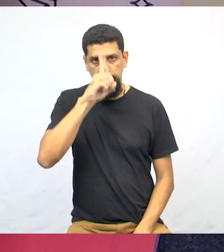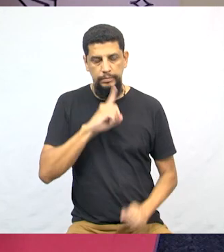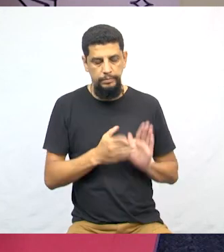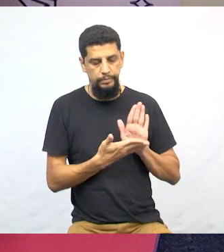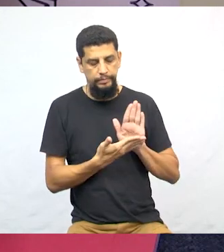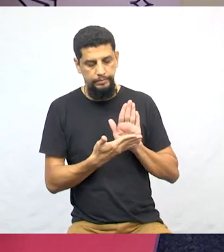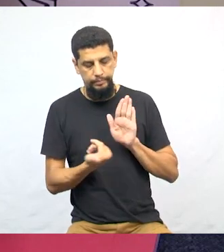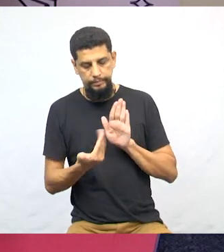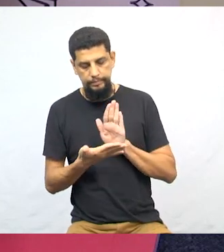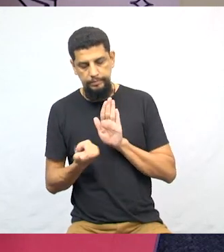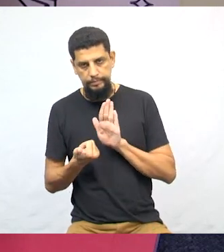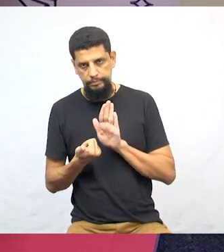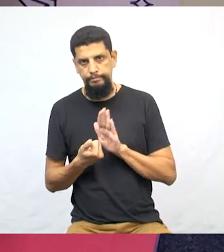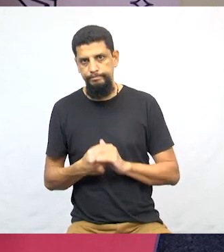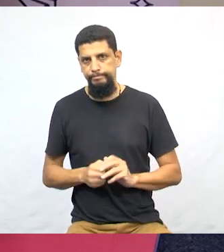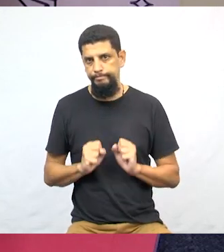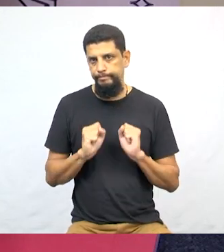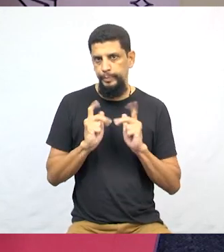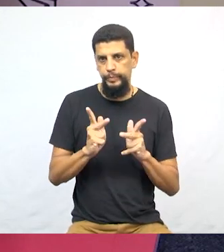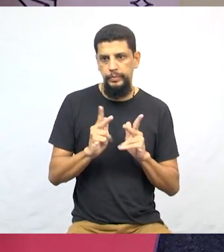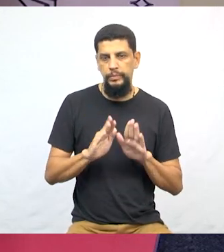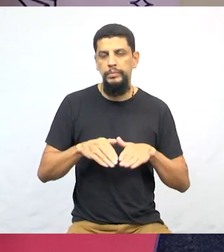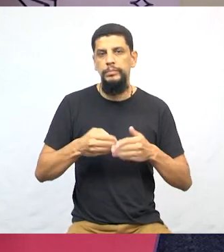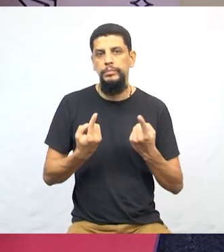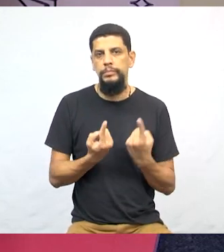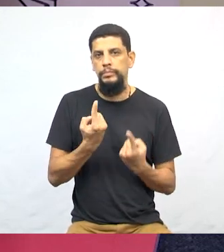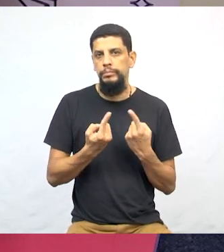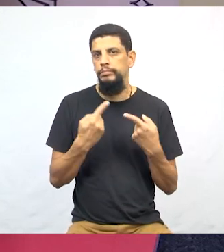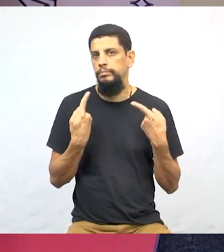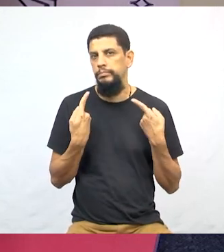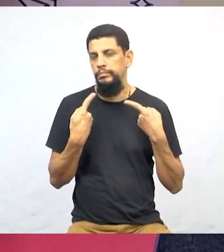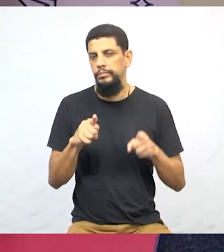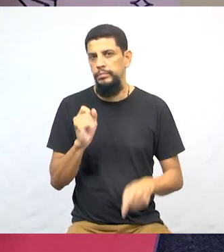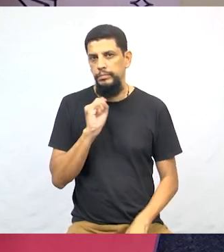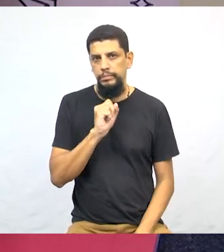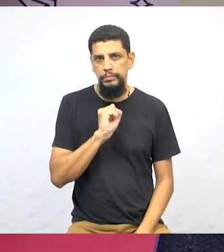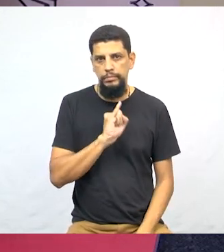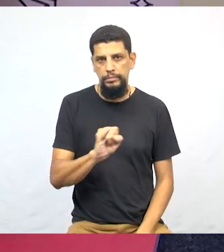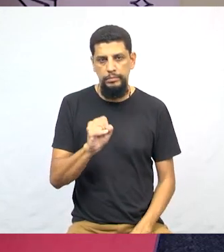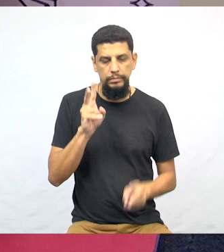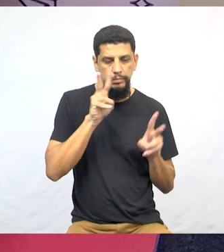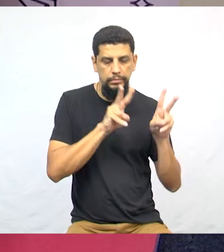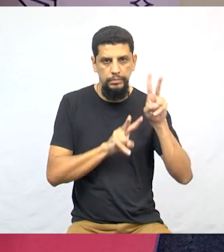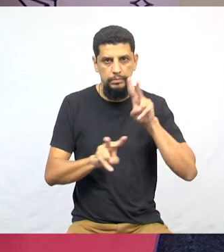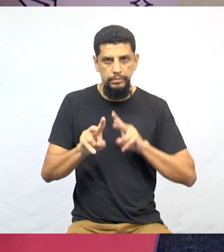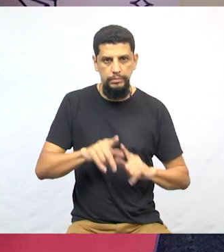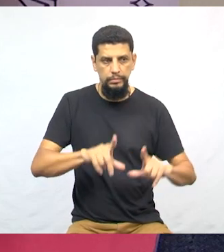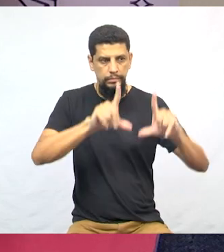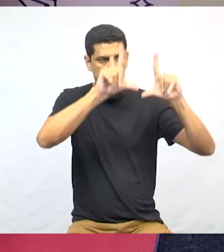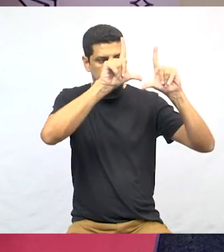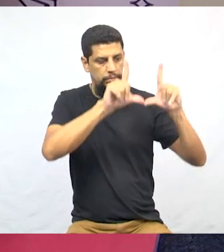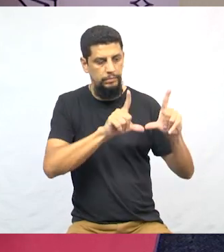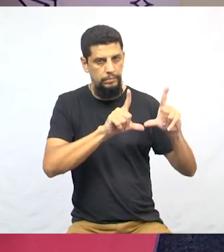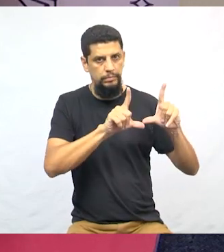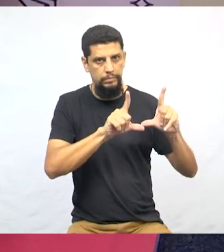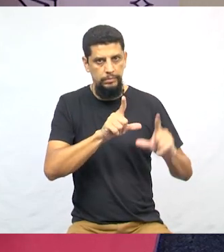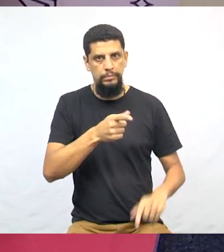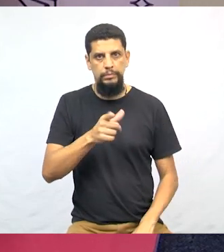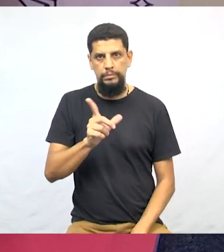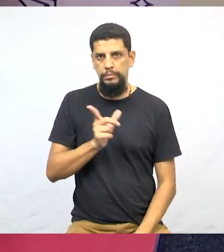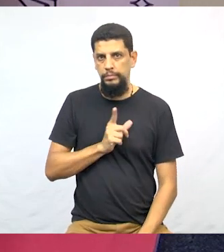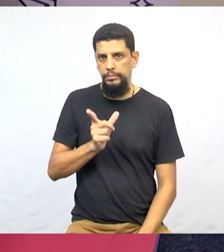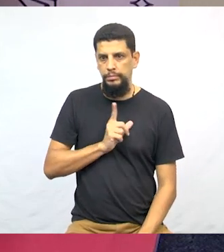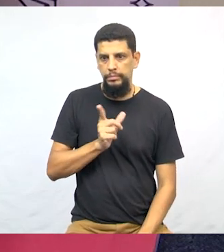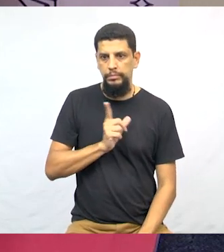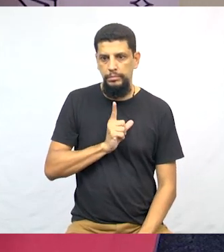amarela, a gente vai pôr aqui para baixo. A gente vamos usar. Isso. Então, qual é o desafio? Se nós olharmos na tela, nós vamos ver que